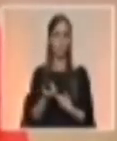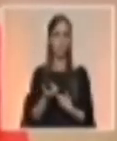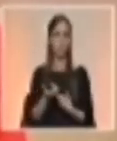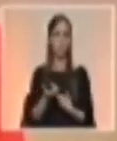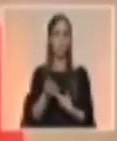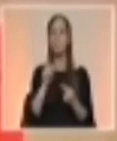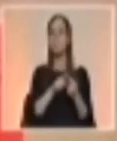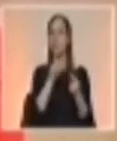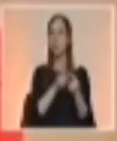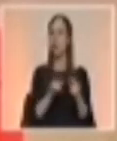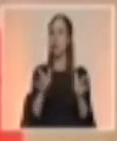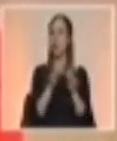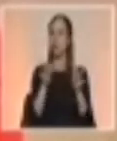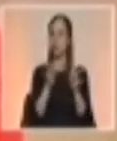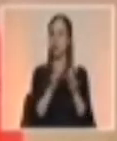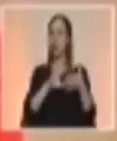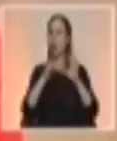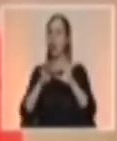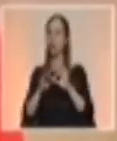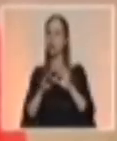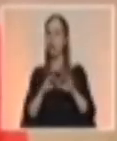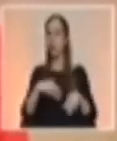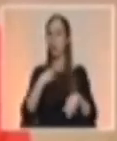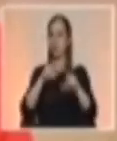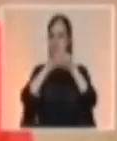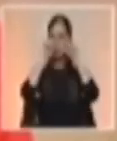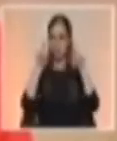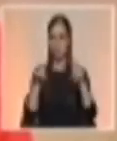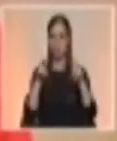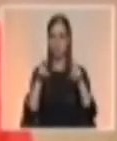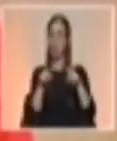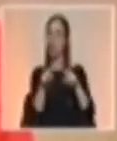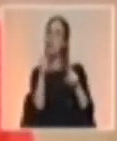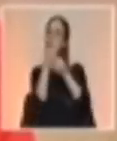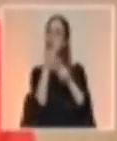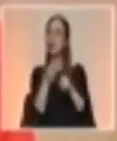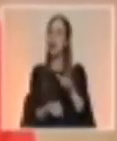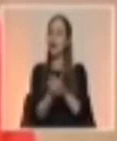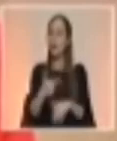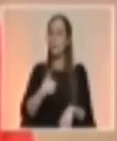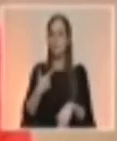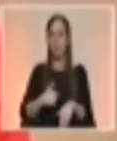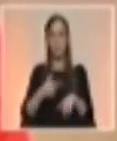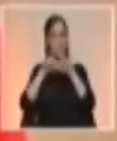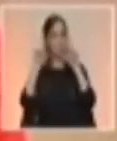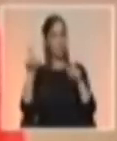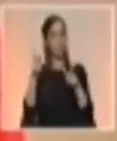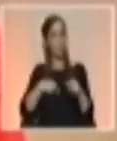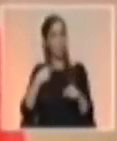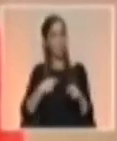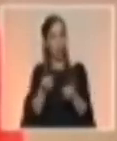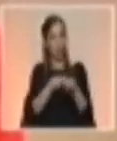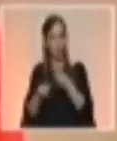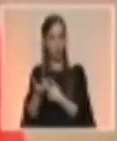Vão ter um primeiro contacto com a lógica do mundo empresarial. Vão ser desafiados a criar a sua própria ideia de negócio. Nós temos